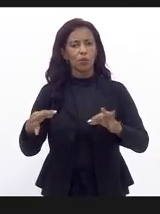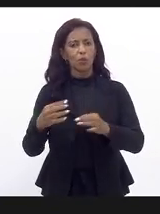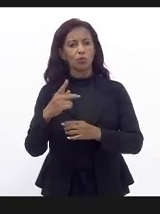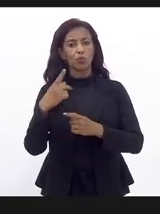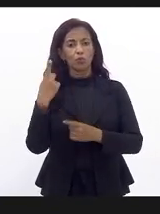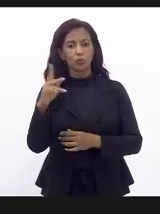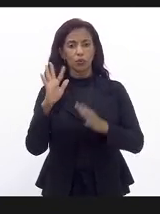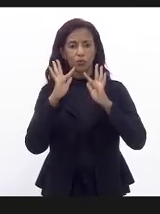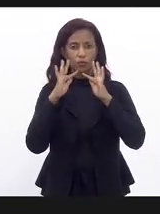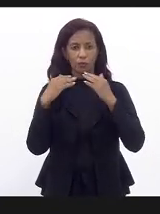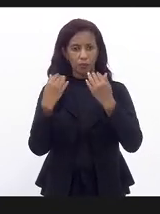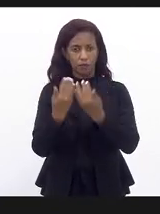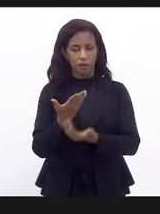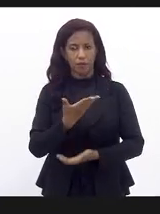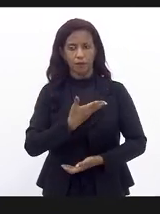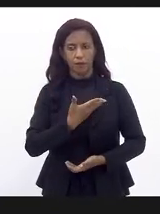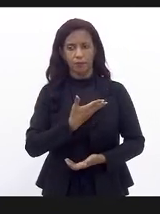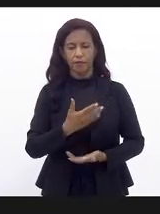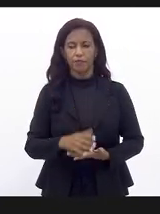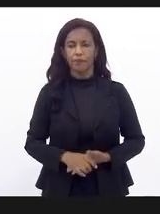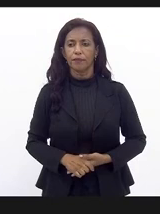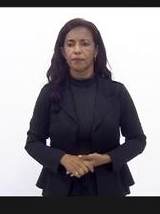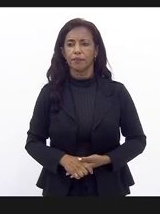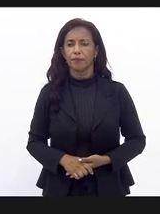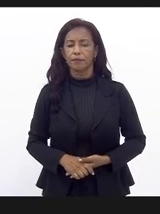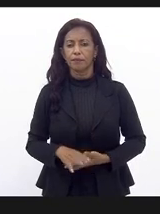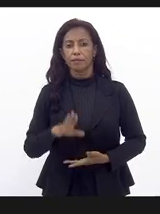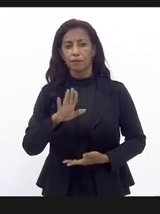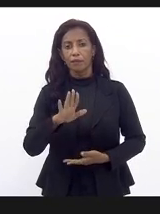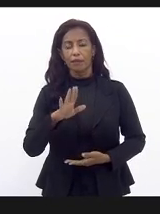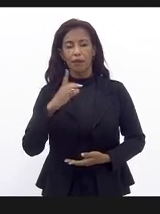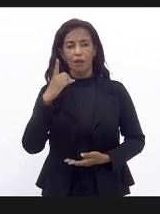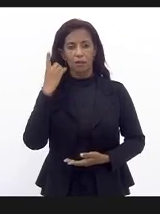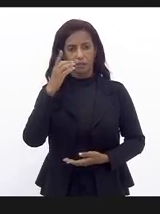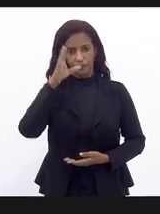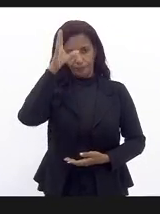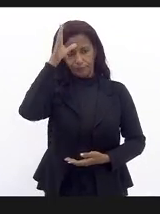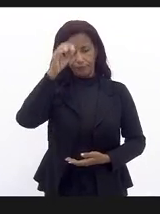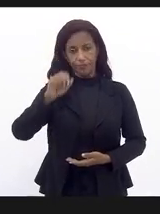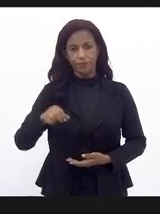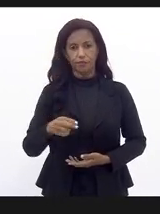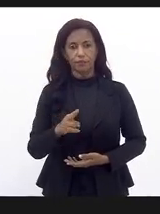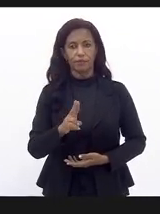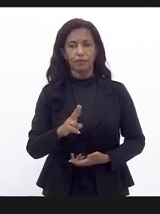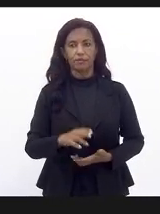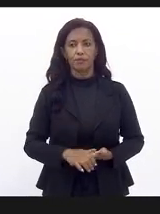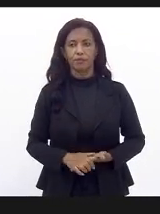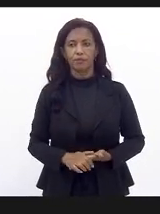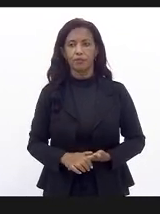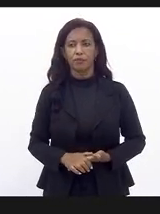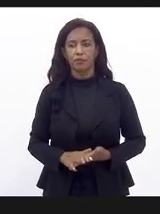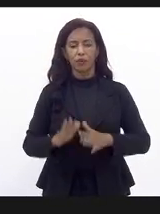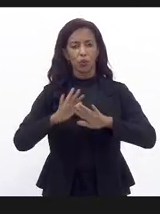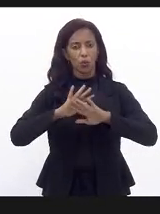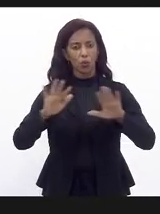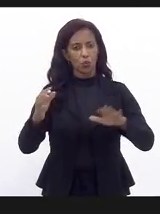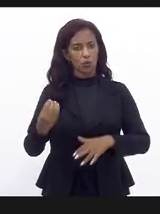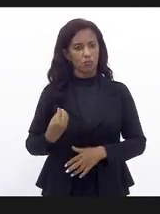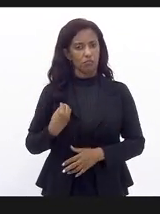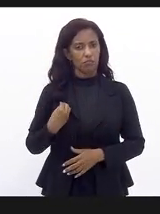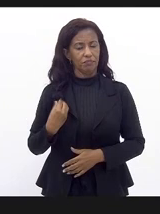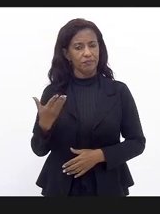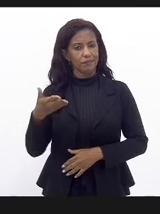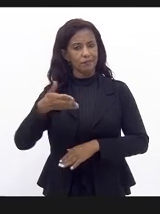seus familiares e amigos. Mas, deputada Tia Ju, eu não estou hoje presencialmente